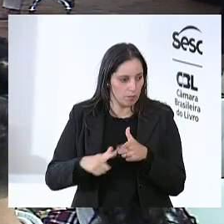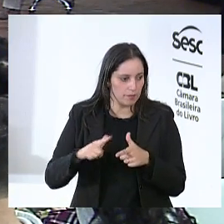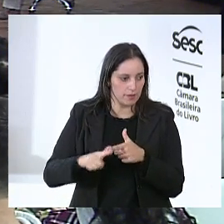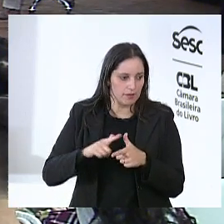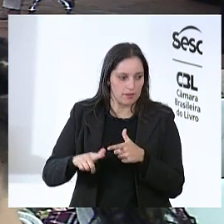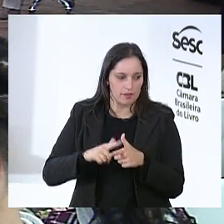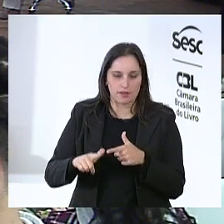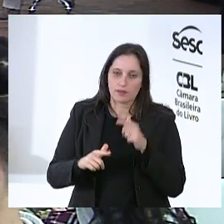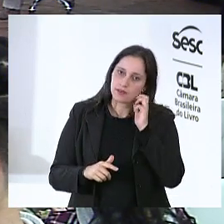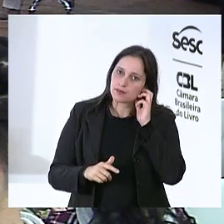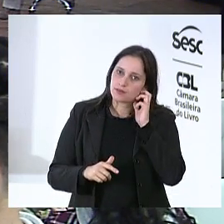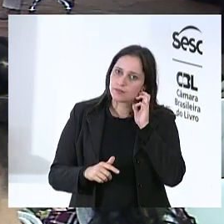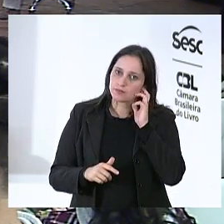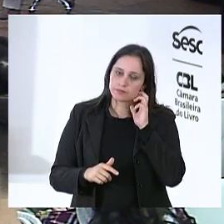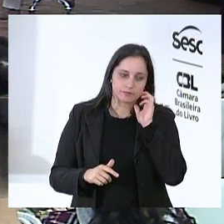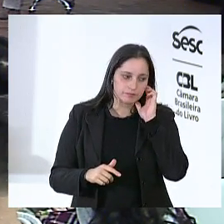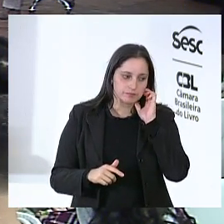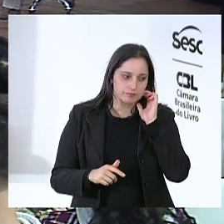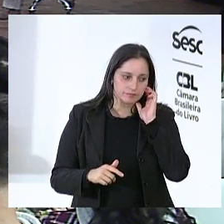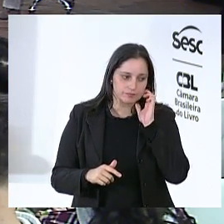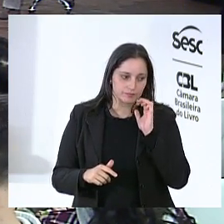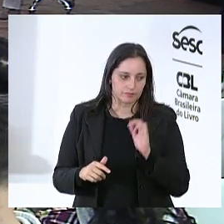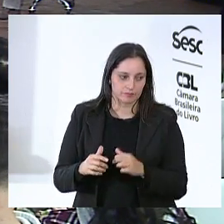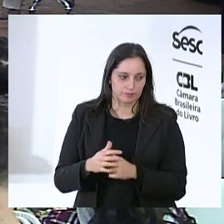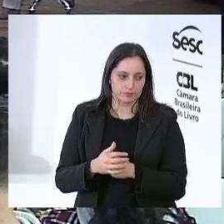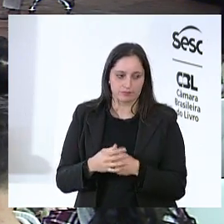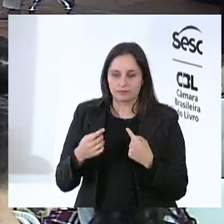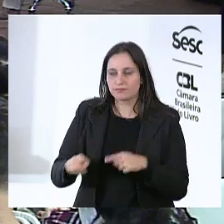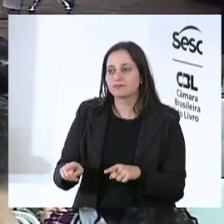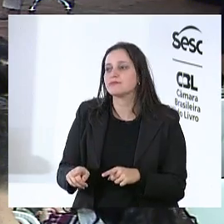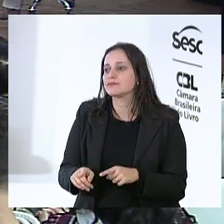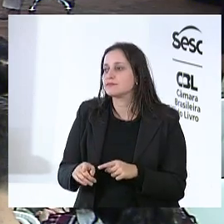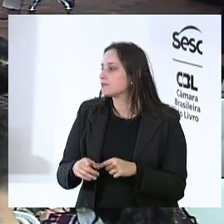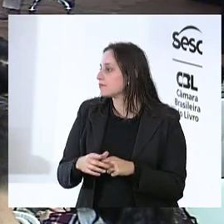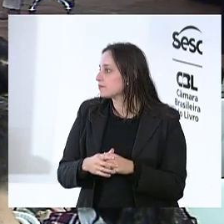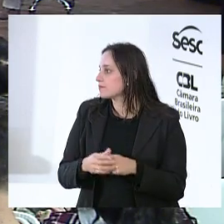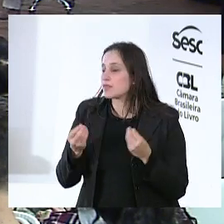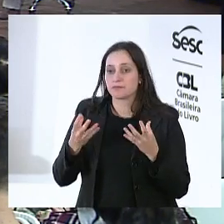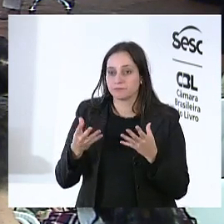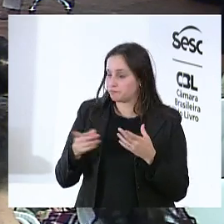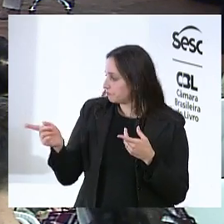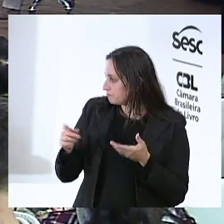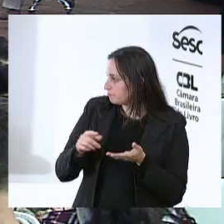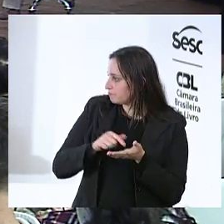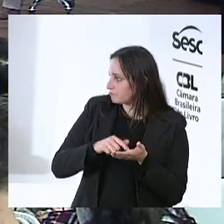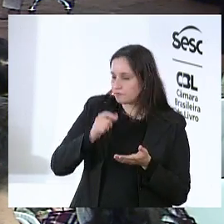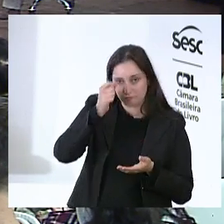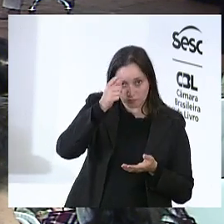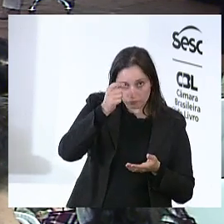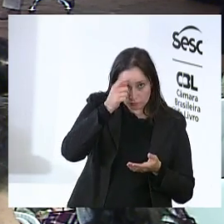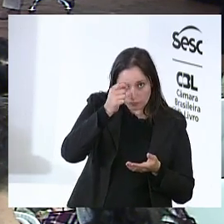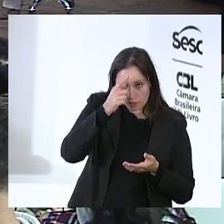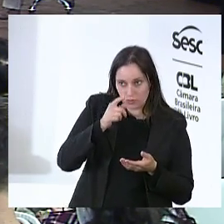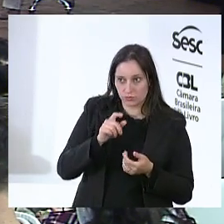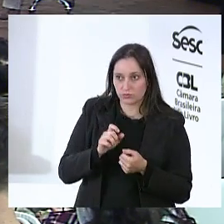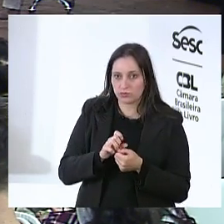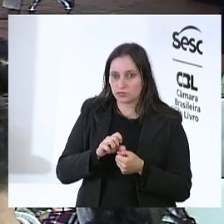vista. Para isso, convidamos o historiador da cultura Marcos Napolitano, o professor da Universidade de São Paulo.